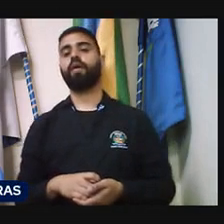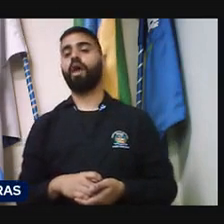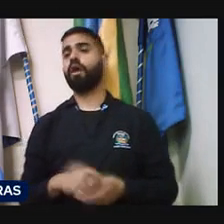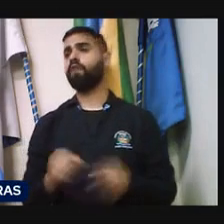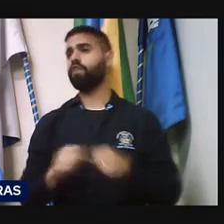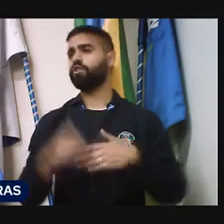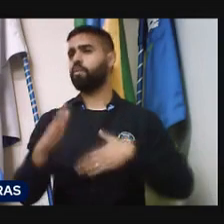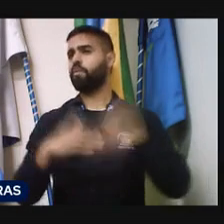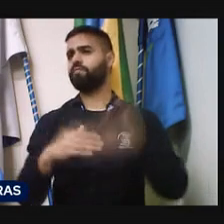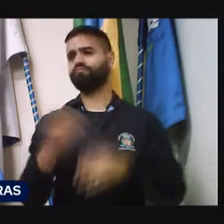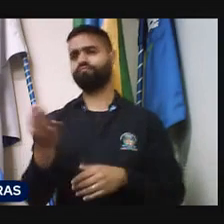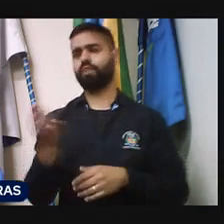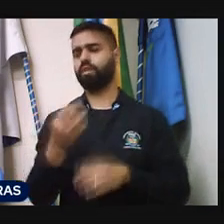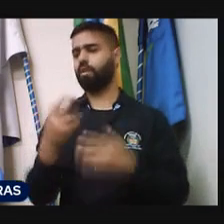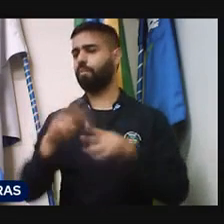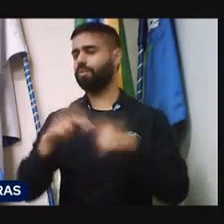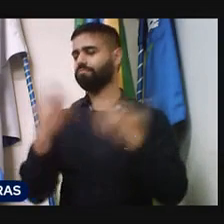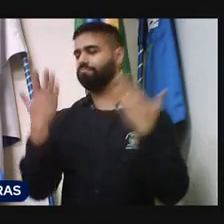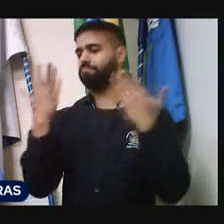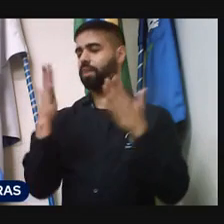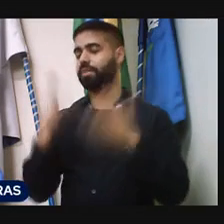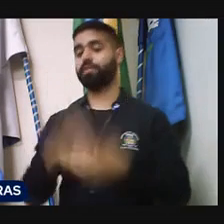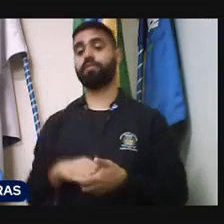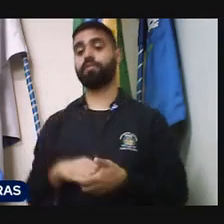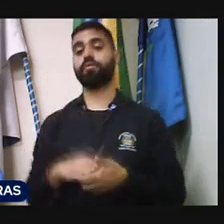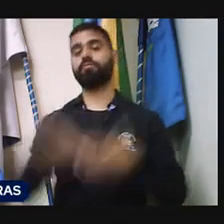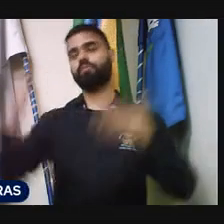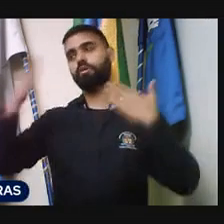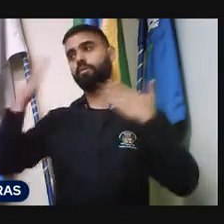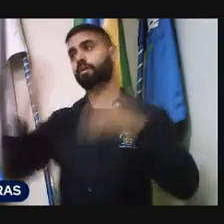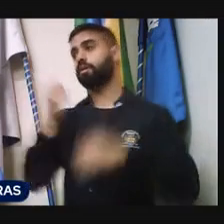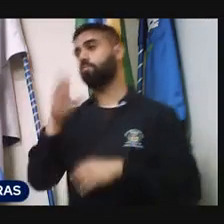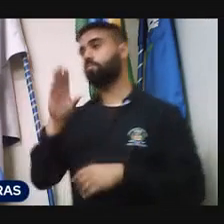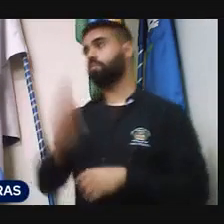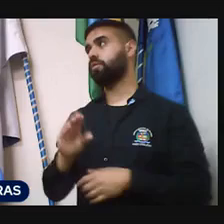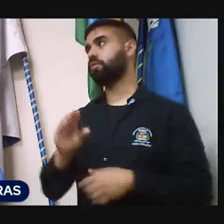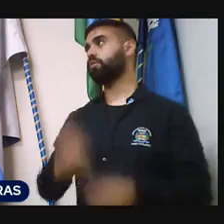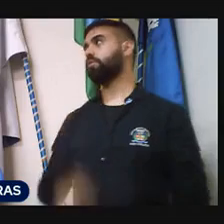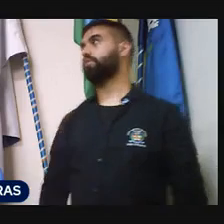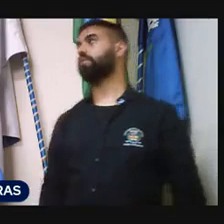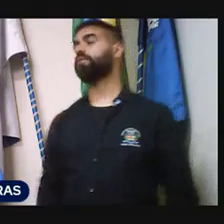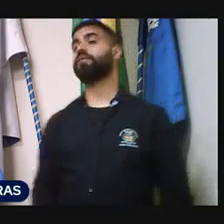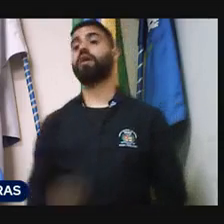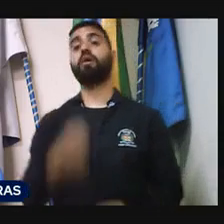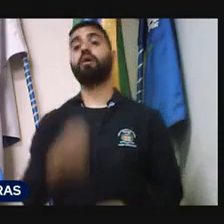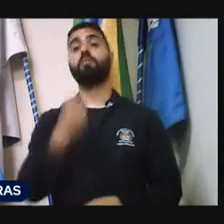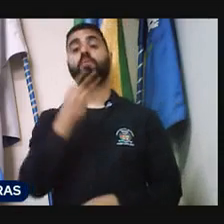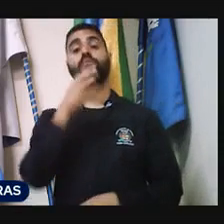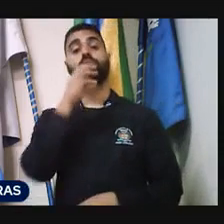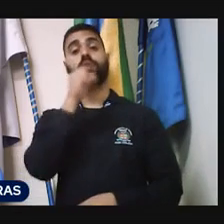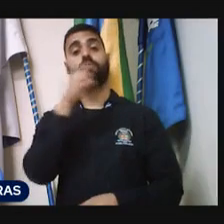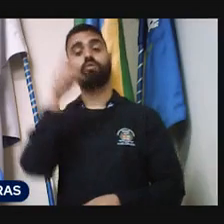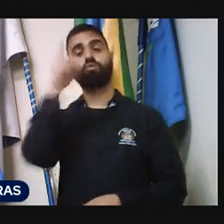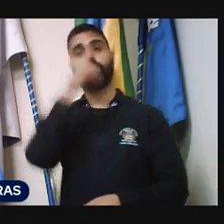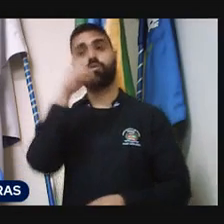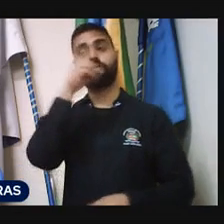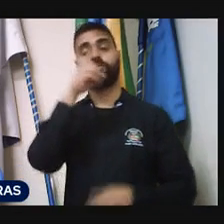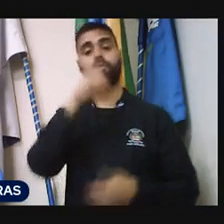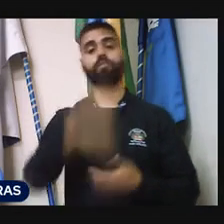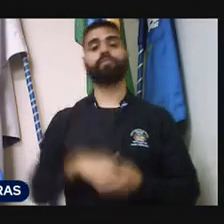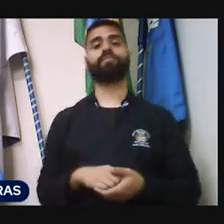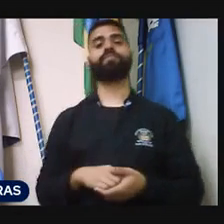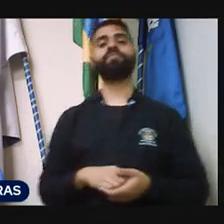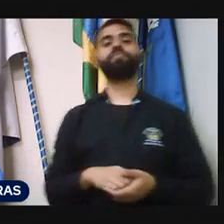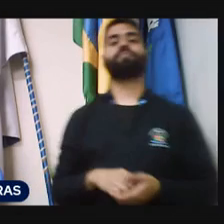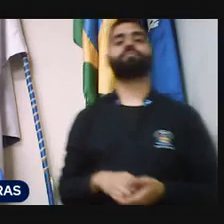brilhante Parabéns a todos vocês mas muito obrigado boa noite bom final de semana a todos que Nossa Senhora da Glória